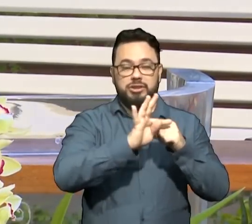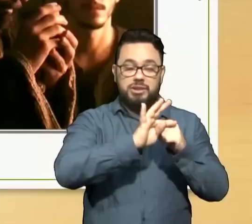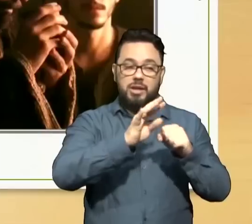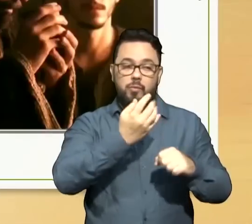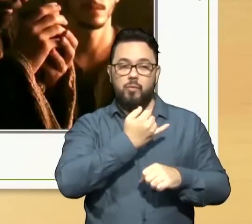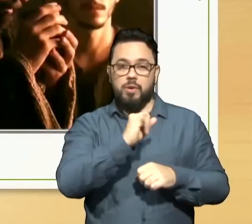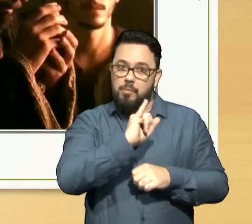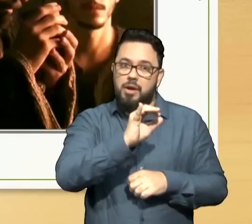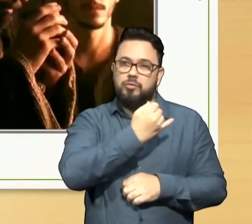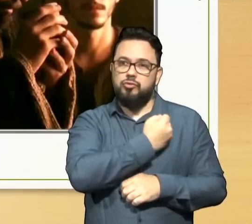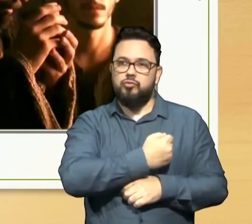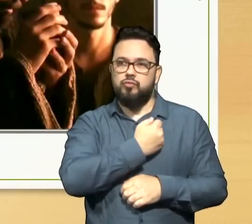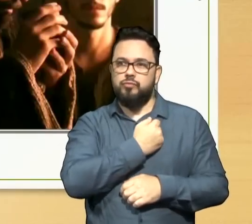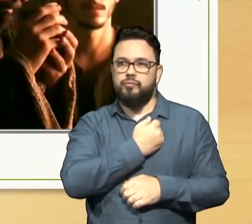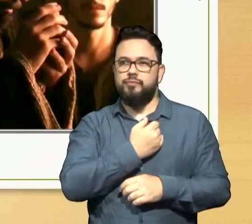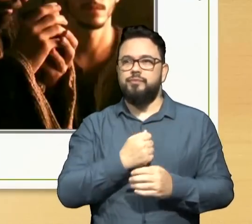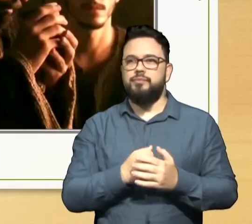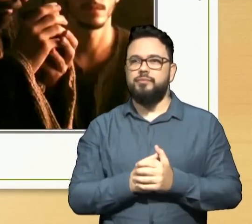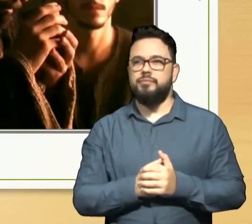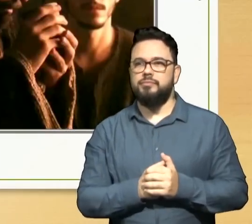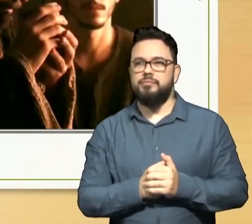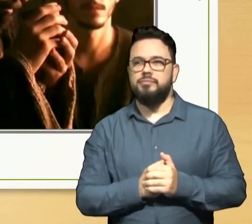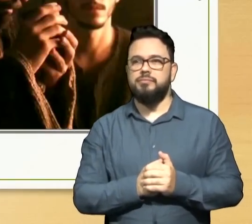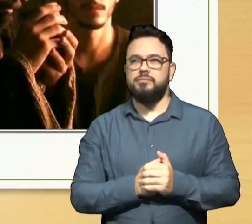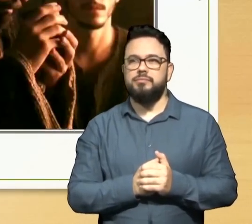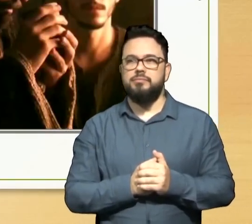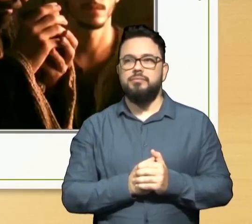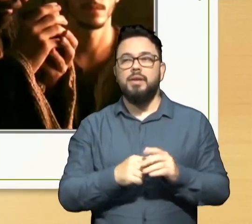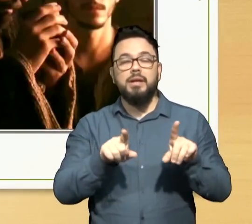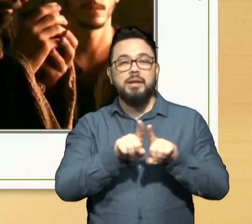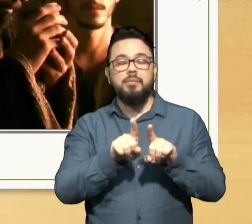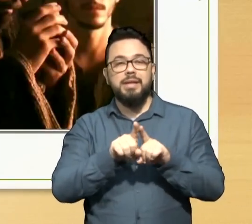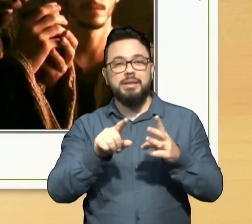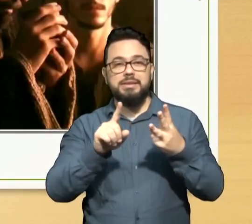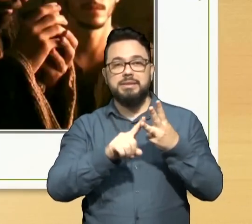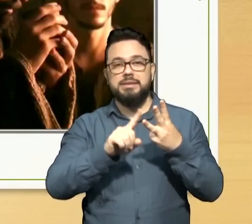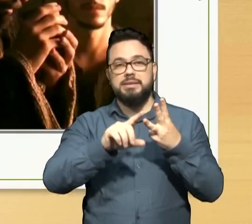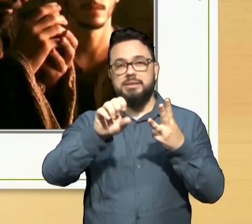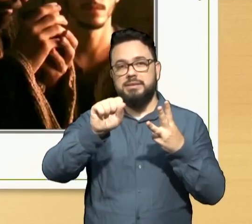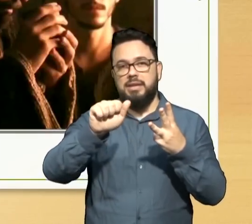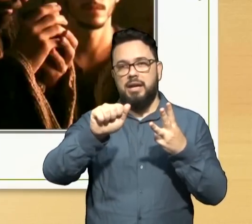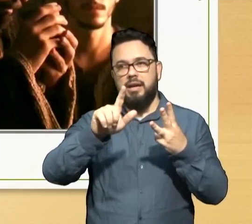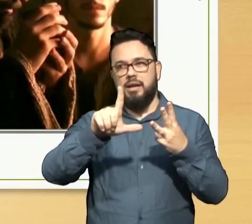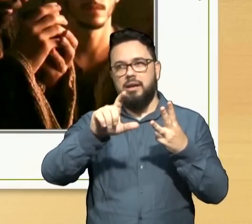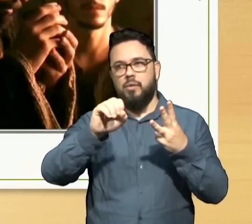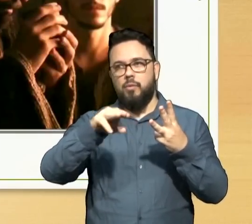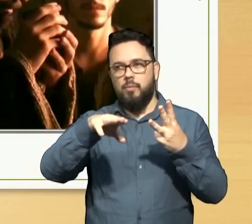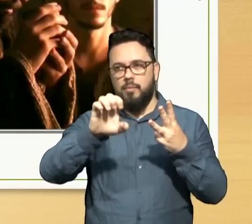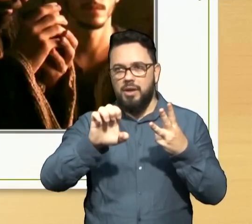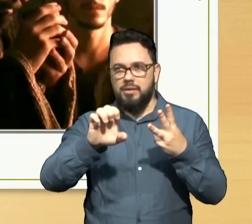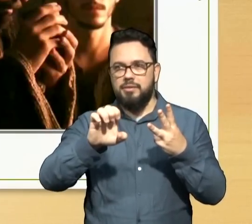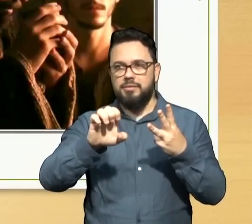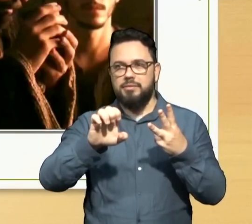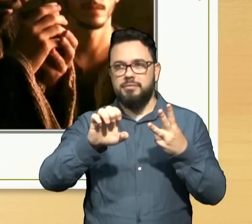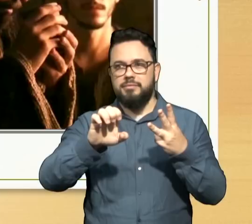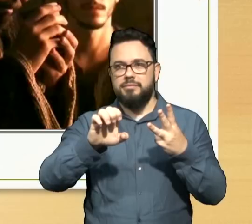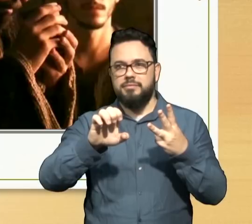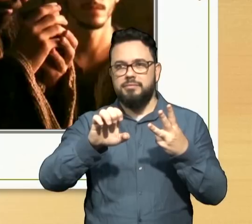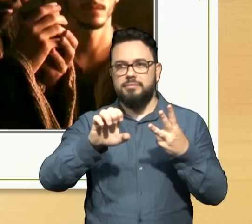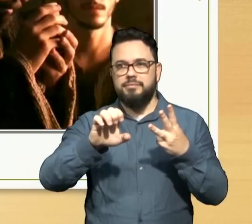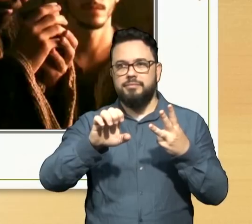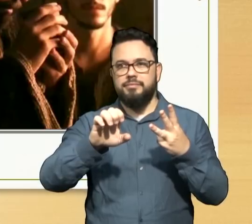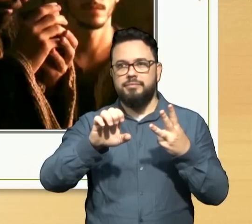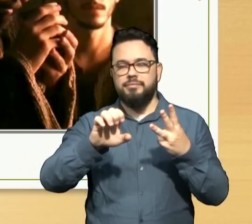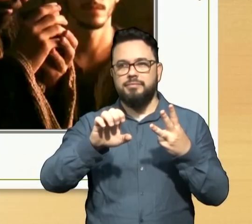lendo estava a mãe de Tiago o menor e José e Salomé Opa então já deduzo que a